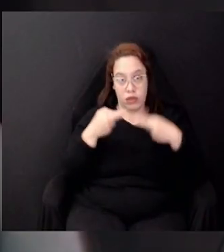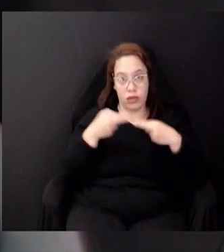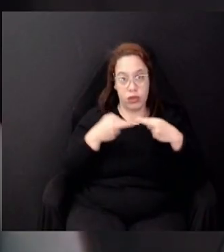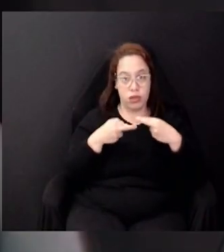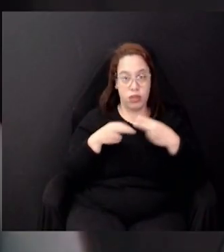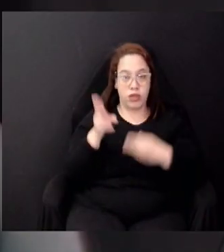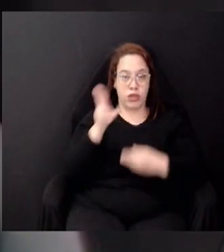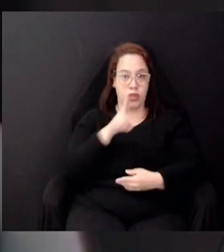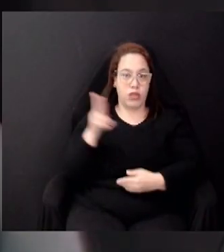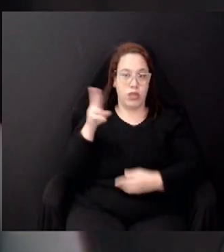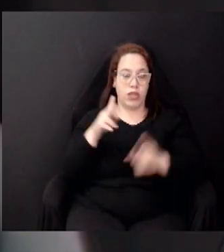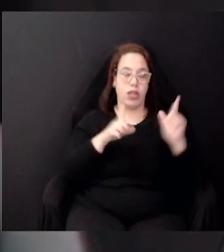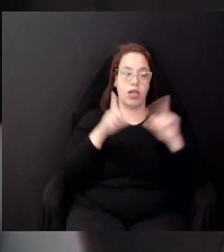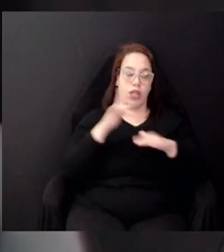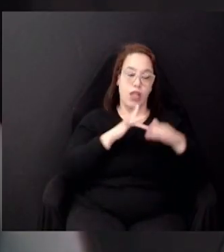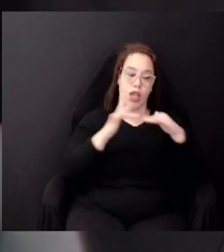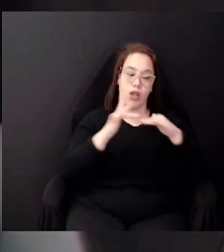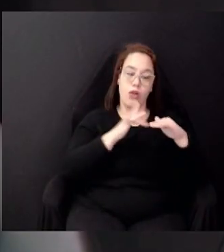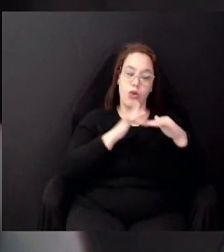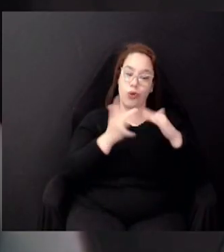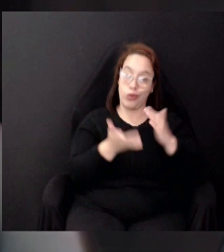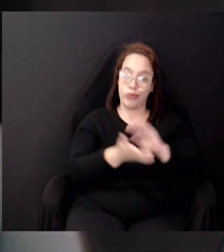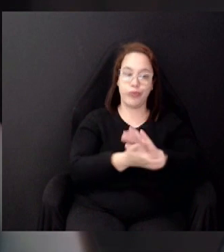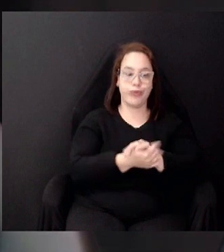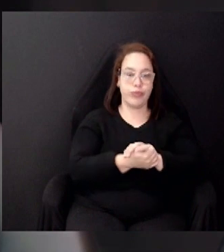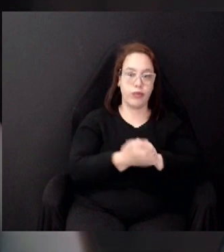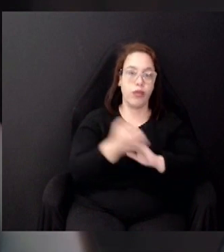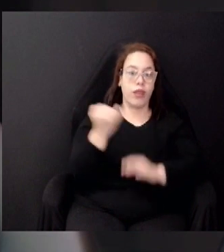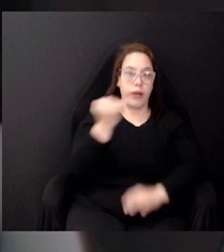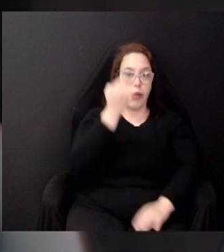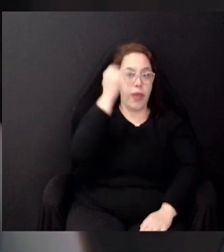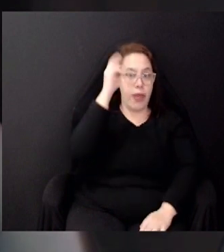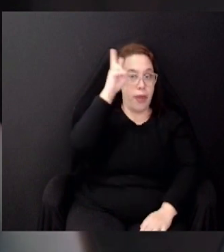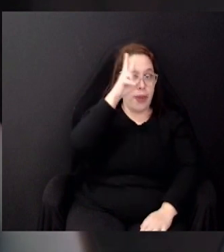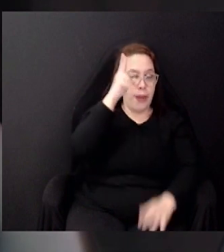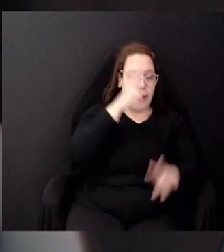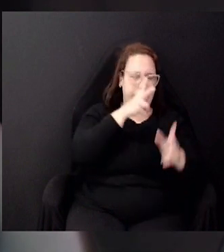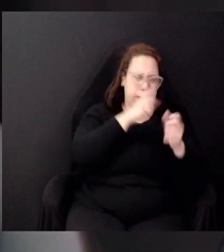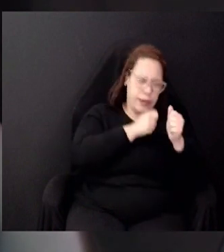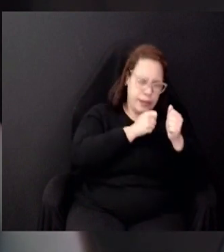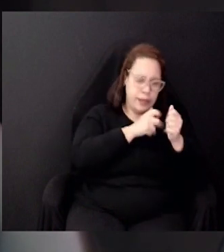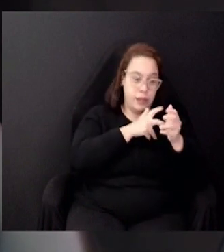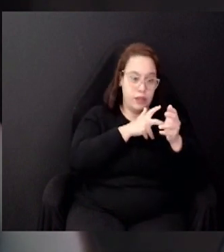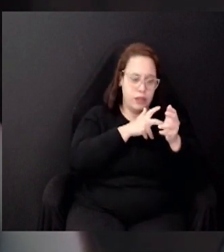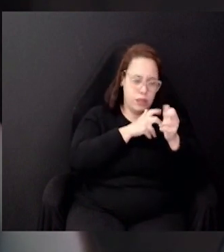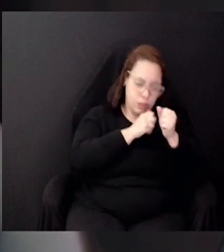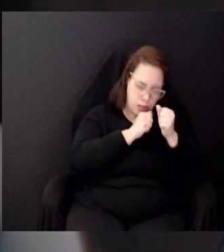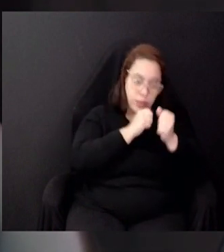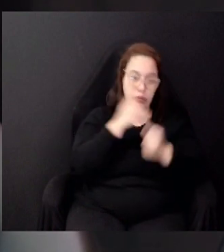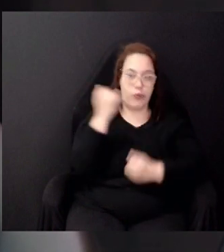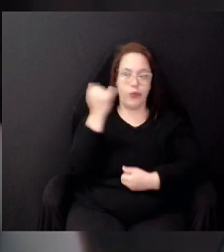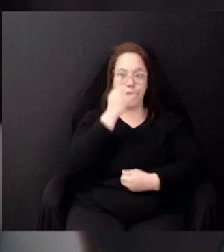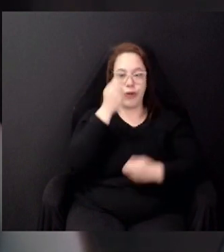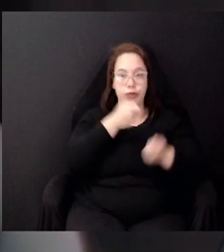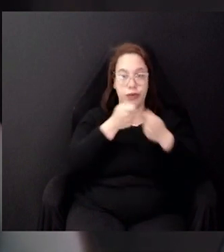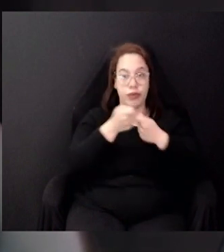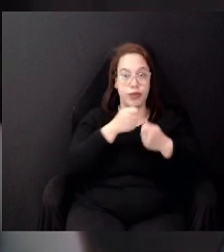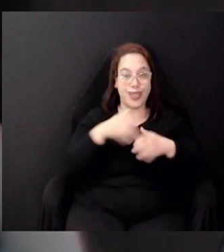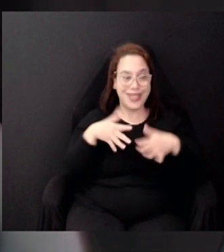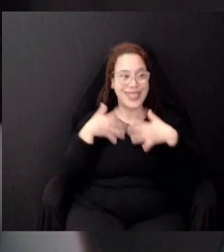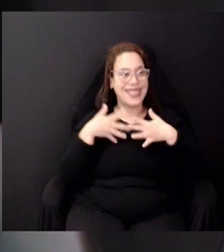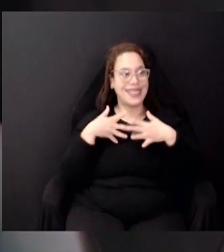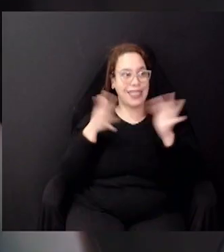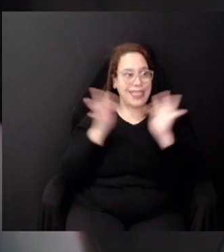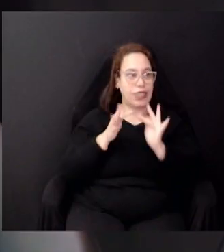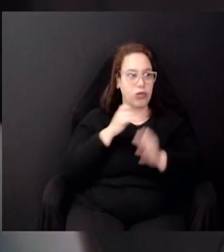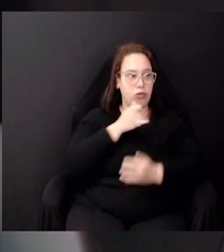redes sociais, né? E eu acho que é importante lembrar que o sono, ele é primordial para a nossa regulação de humor, para a nossa saúde emocional.